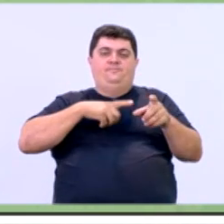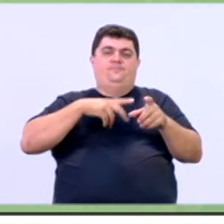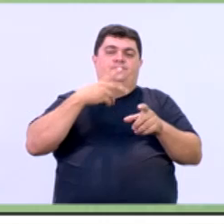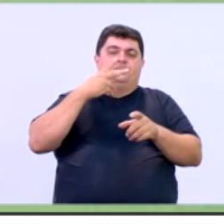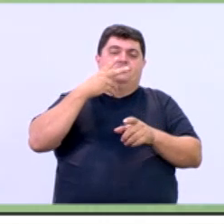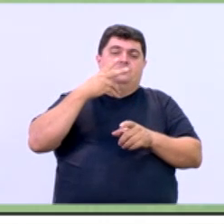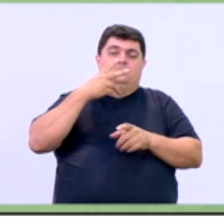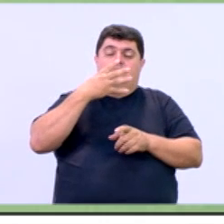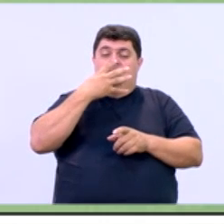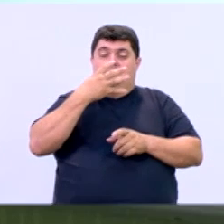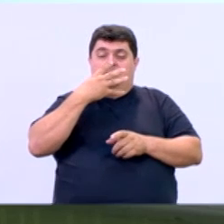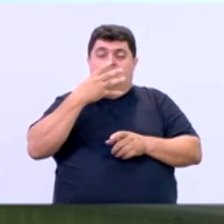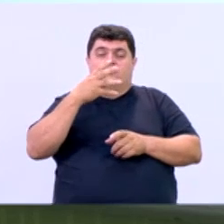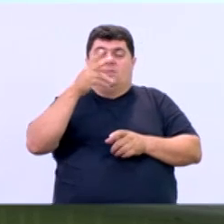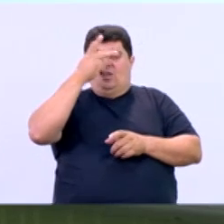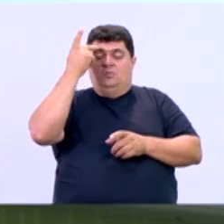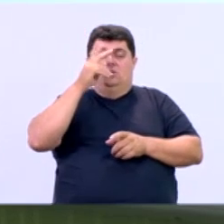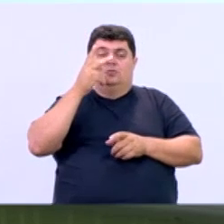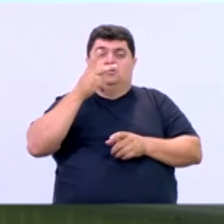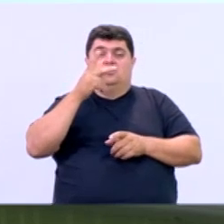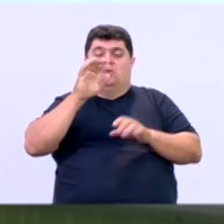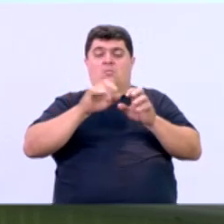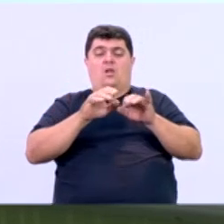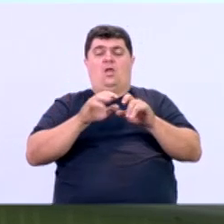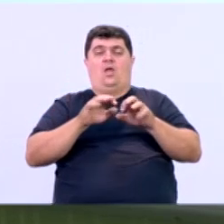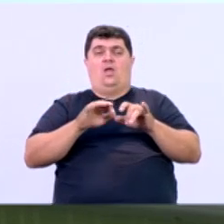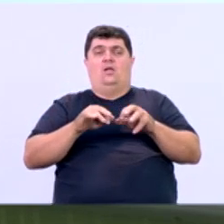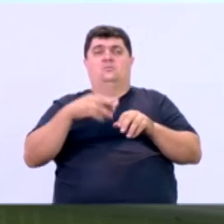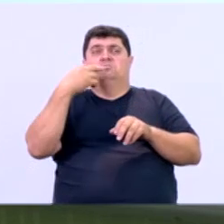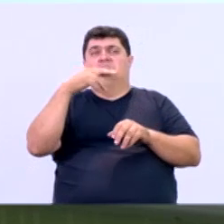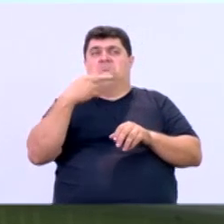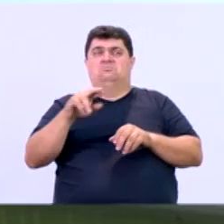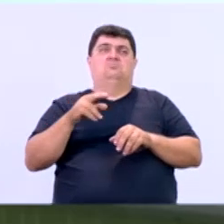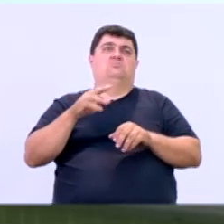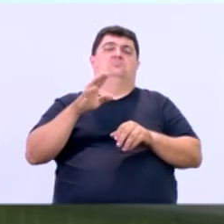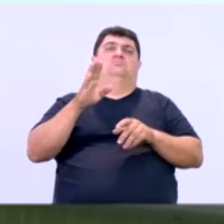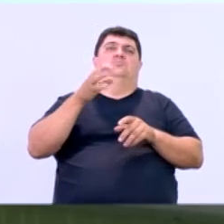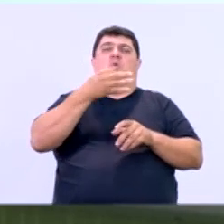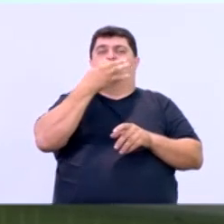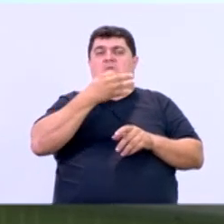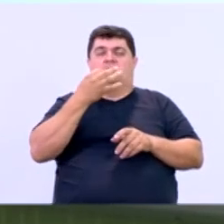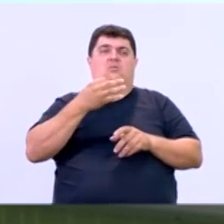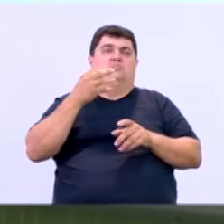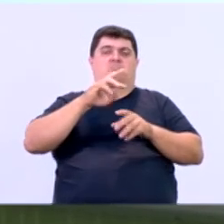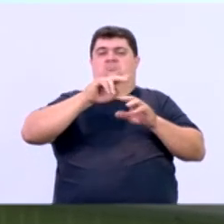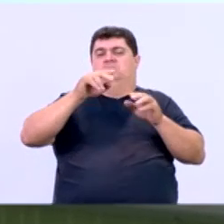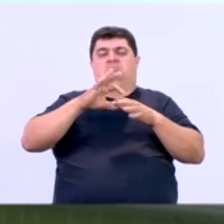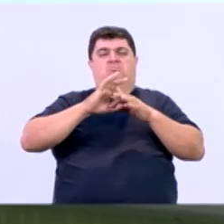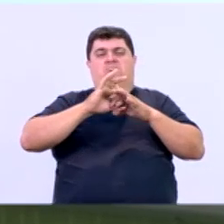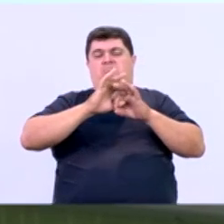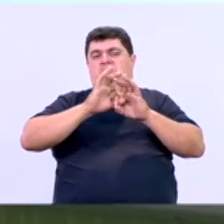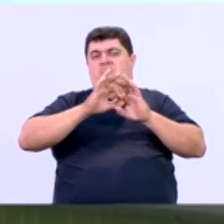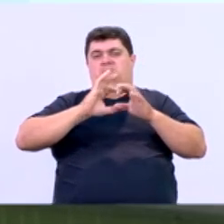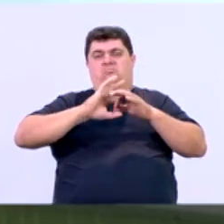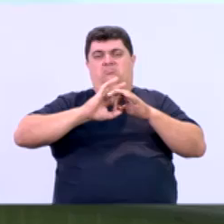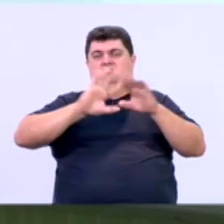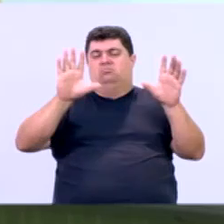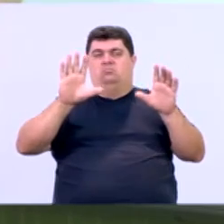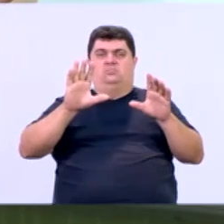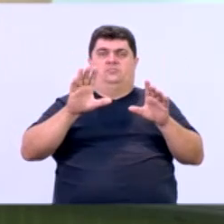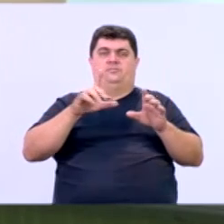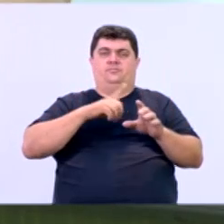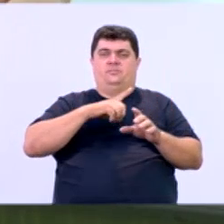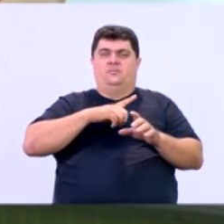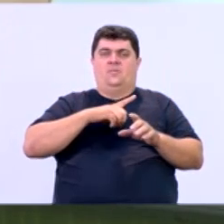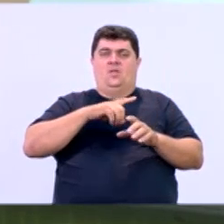que o usuário vai digitar livremente e tenha um volume grande de caracteres para digitar. Normalmente